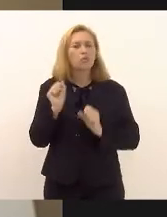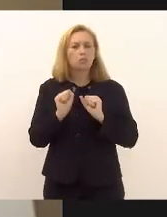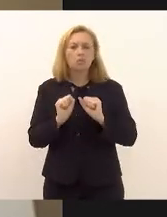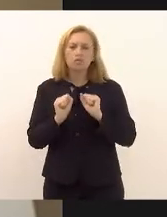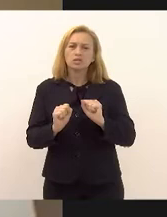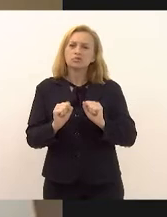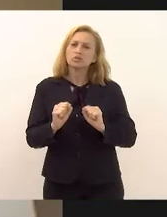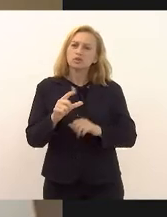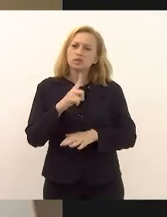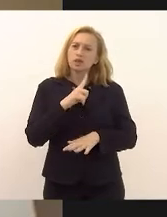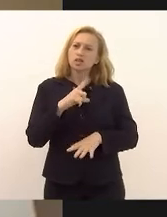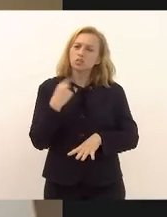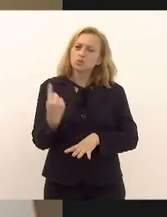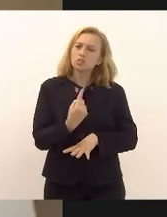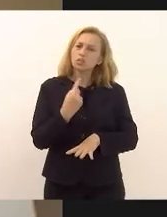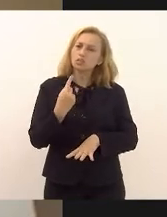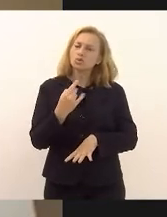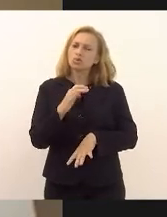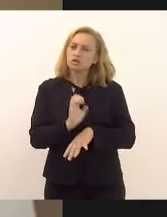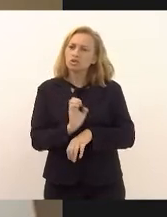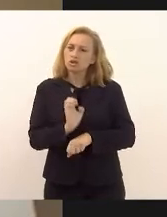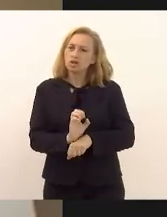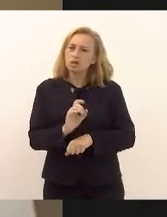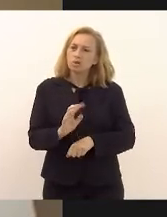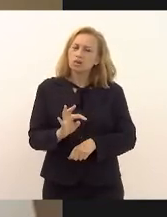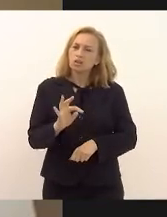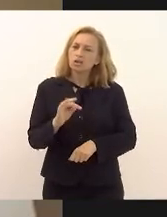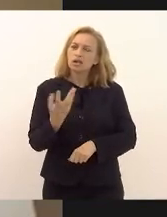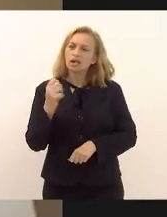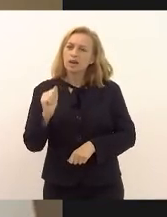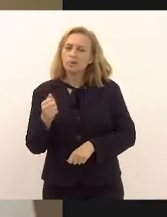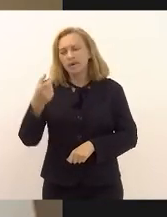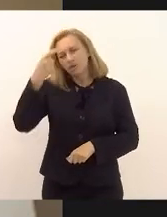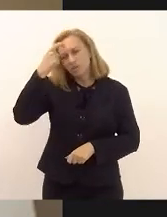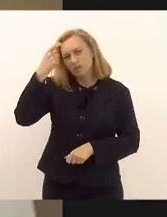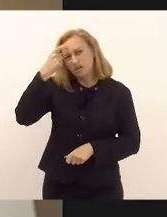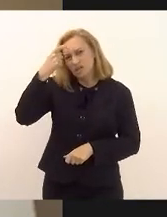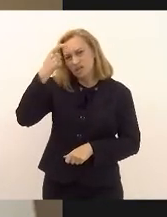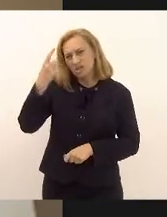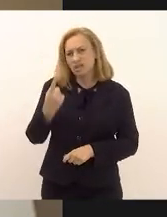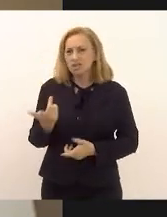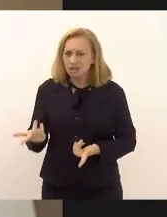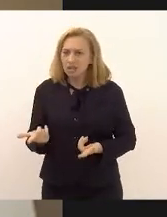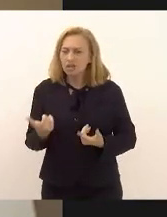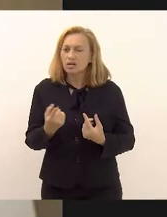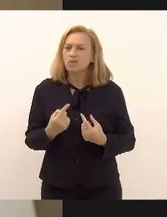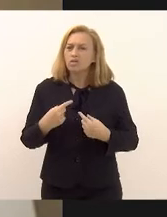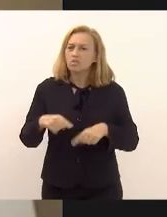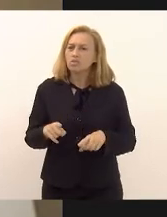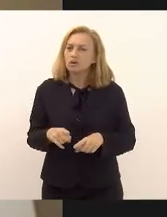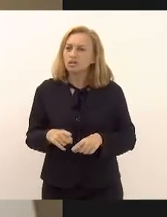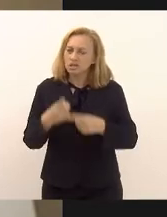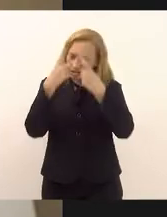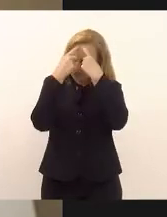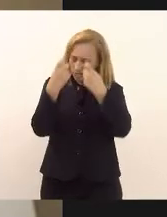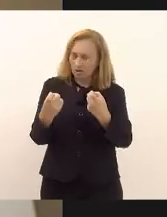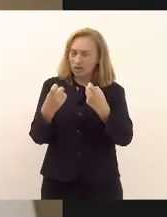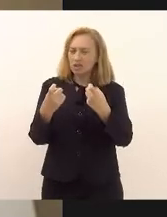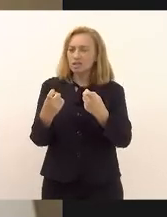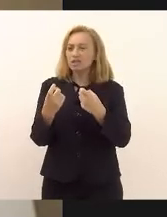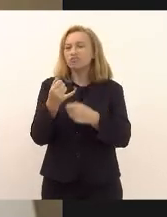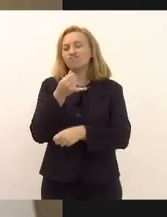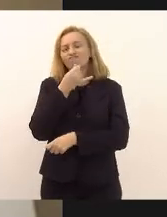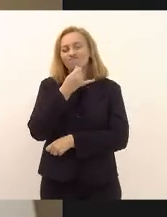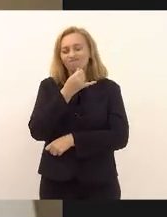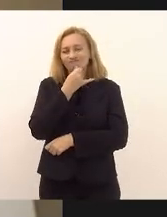possamos ter no nosso estado instituído uma campanha de conscientização e combate a esse tipo de violência tão